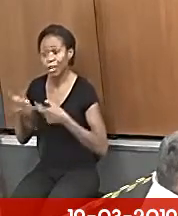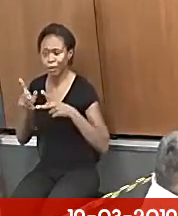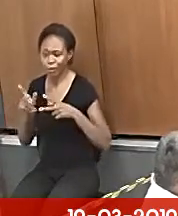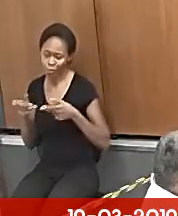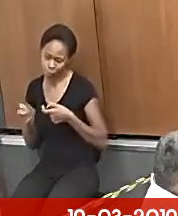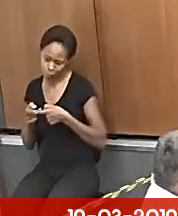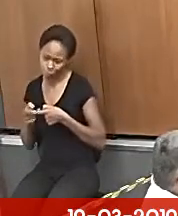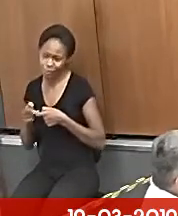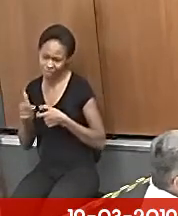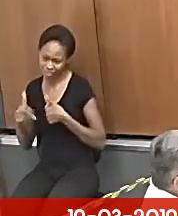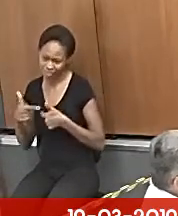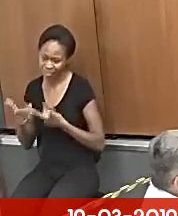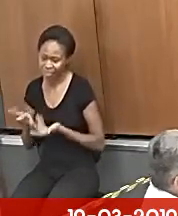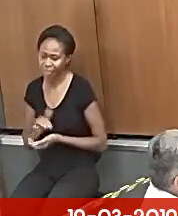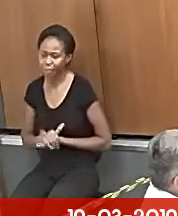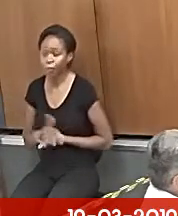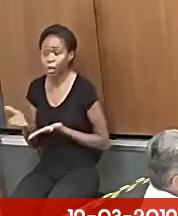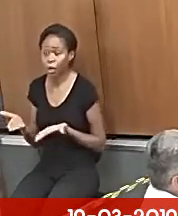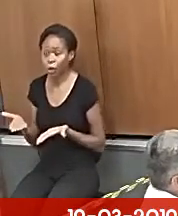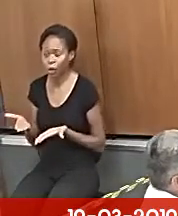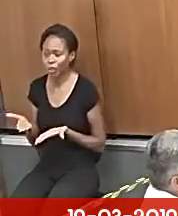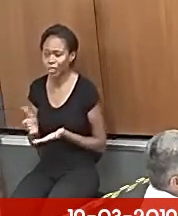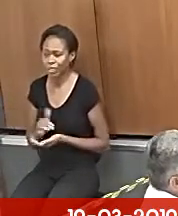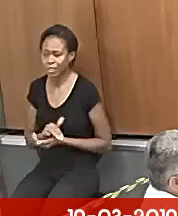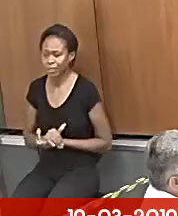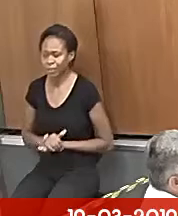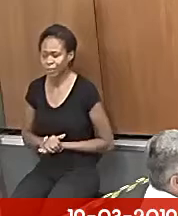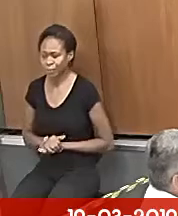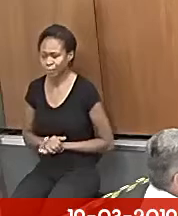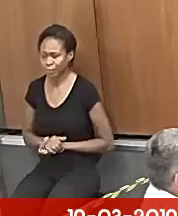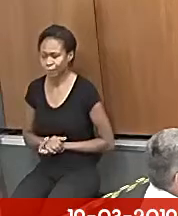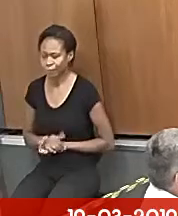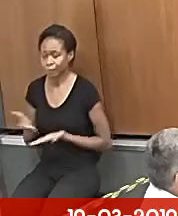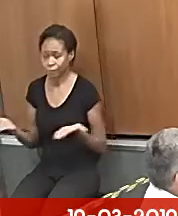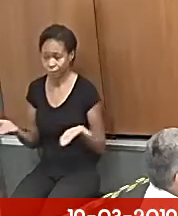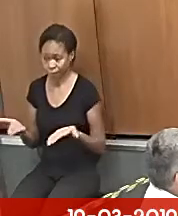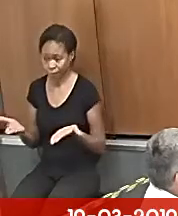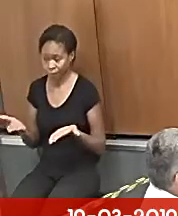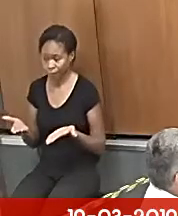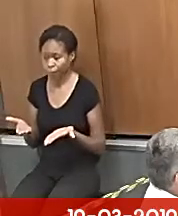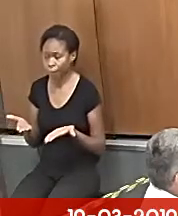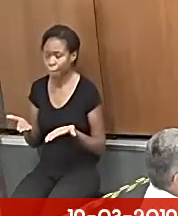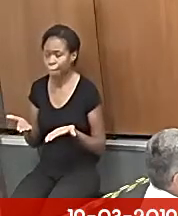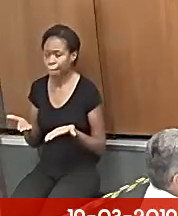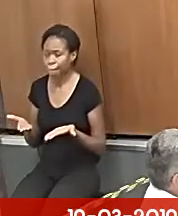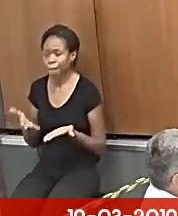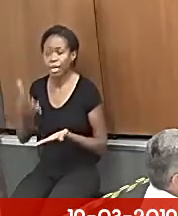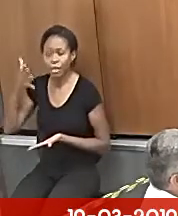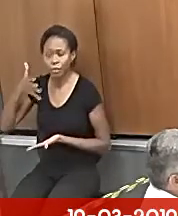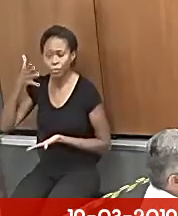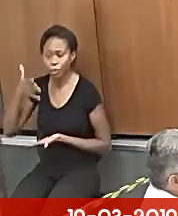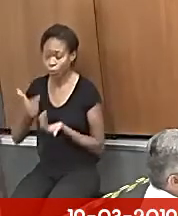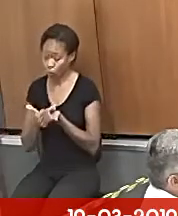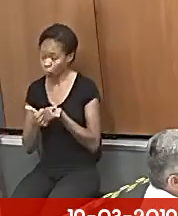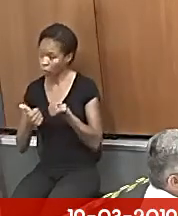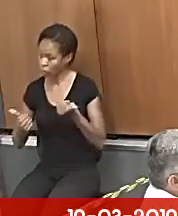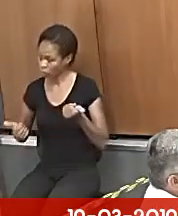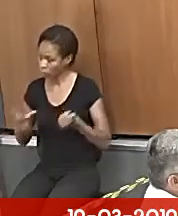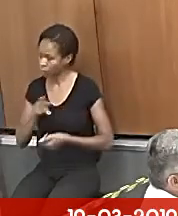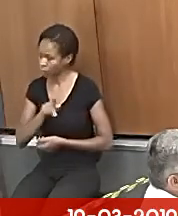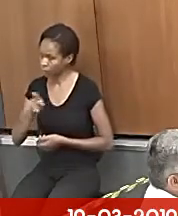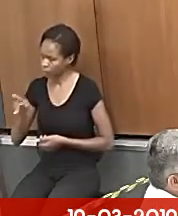então vamos passar aqui né fala adianta não é lendário vou passar aqui a fala para o nosso vice-presidente quero